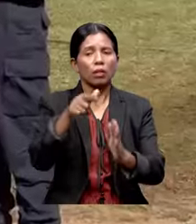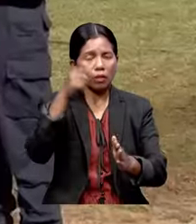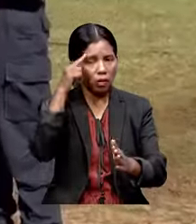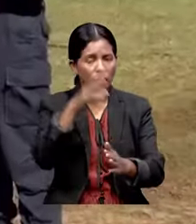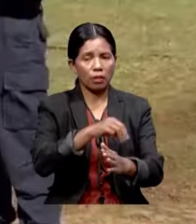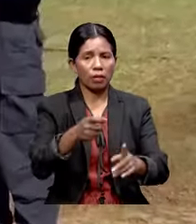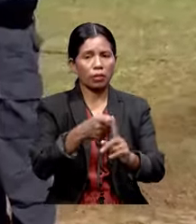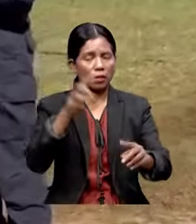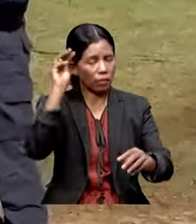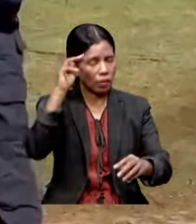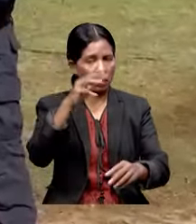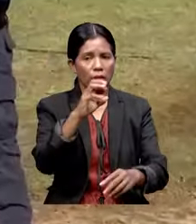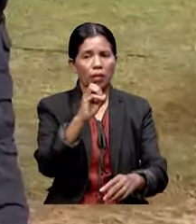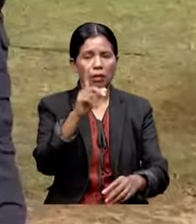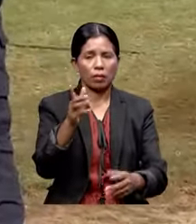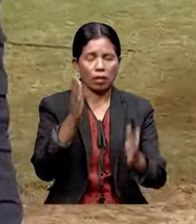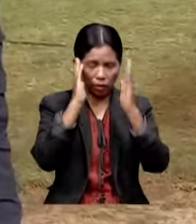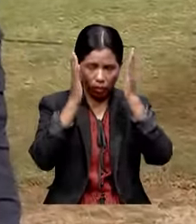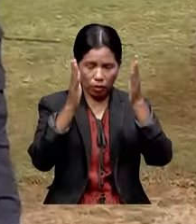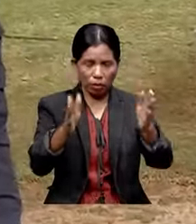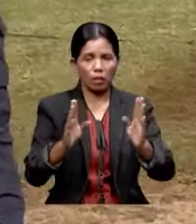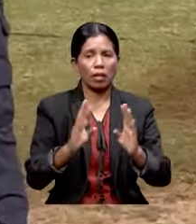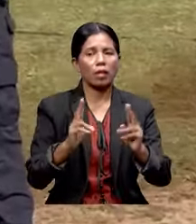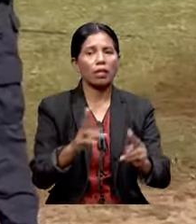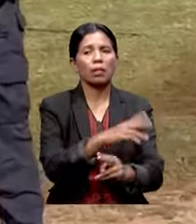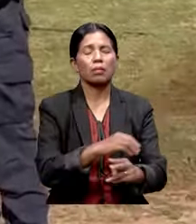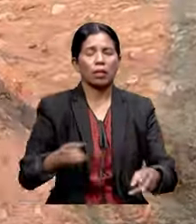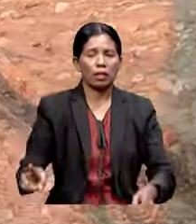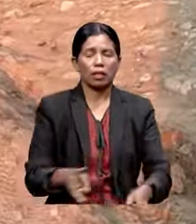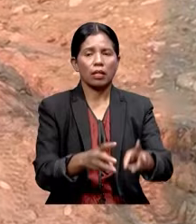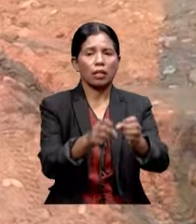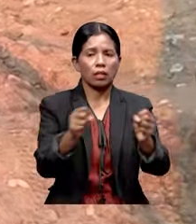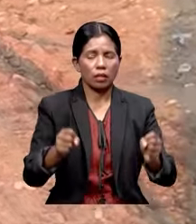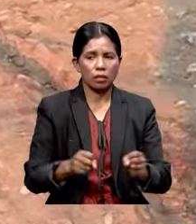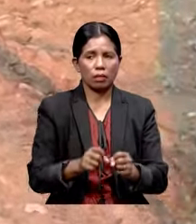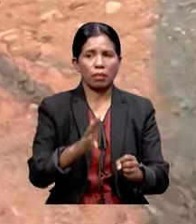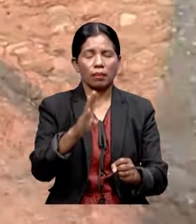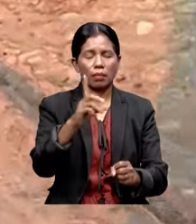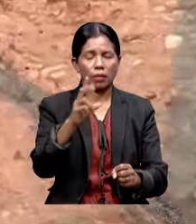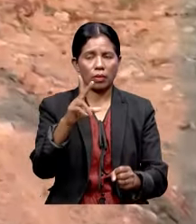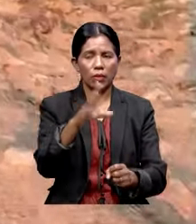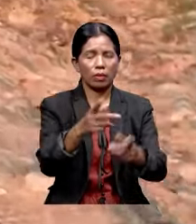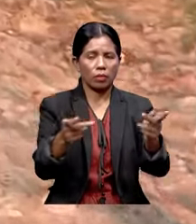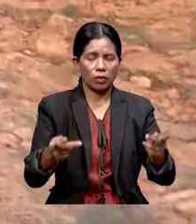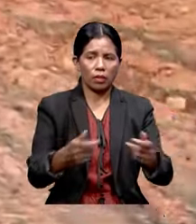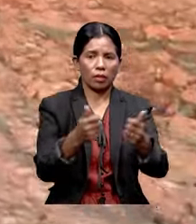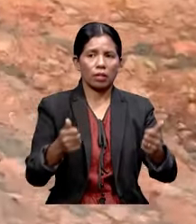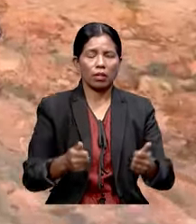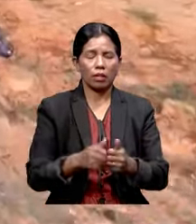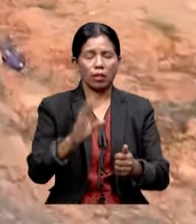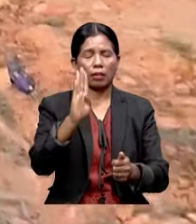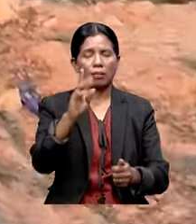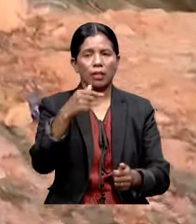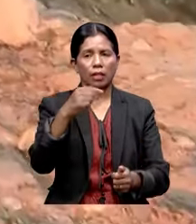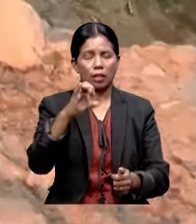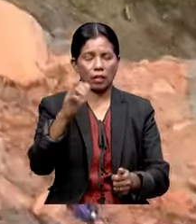Russo Ministério Obras Públicas, a total atenção urgente, ba estrada, e a Suco Babulo, nebe liga, ba posto administrativo, ba guia